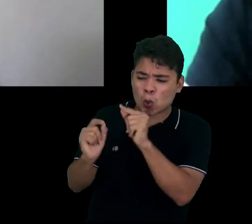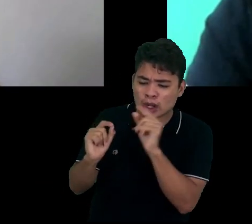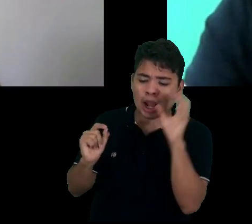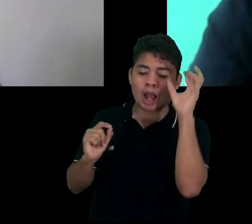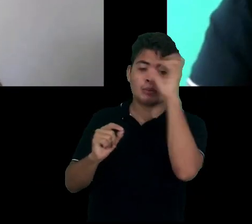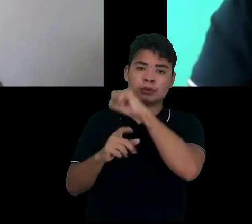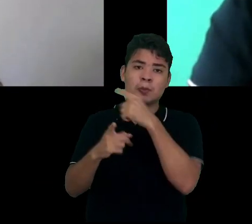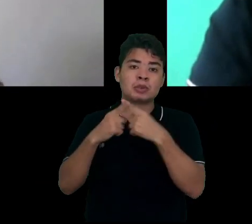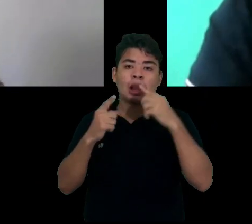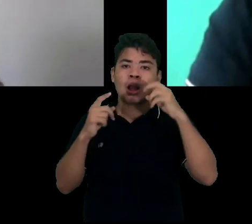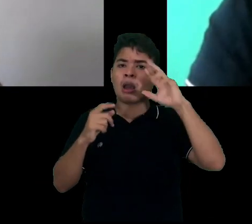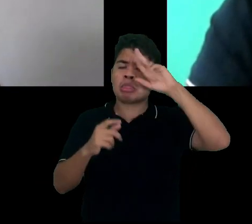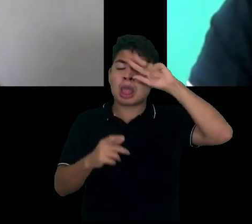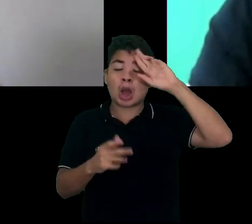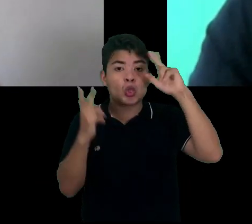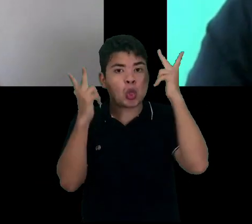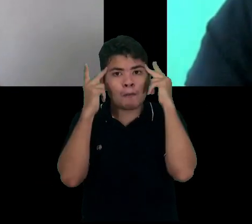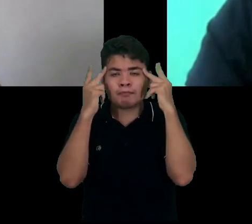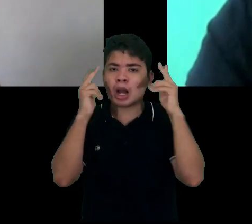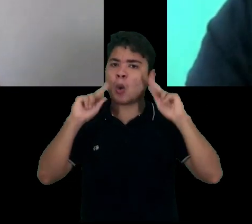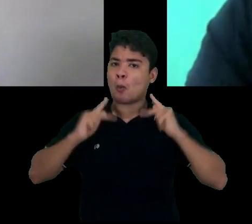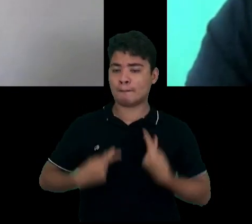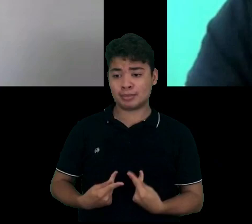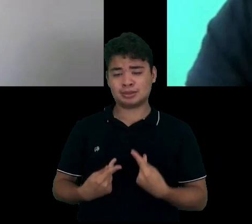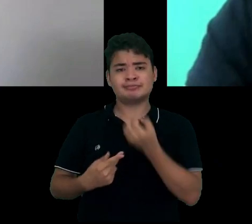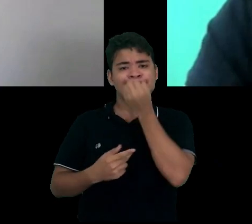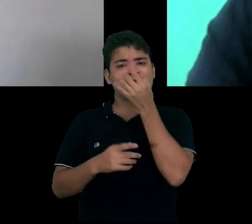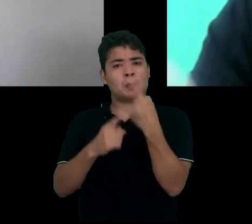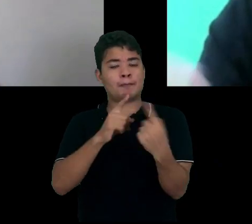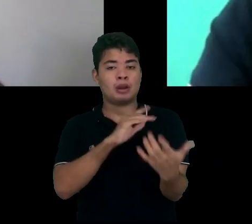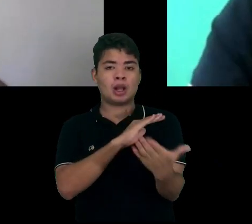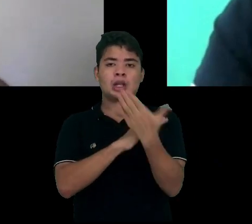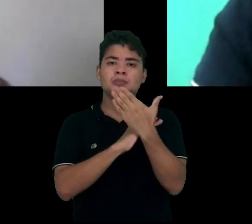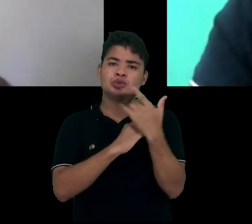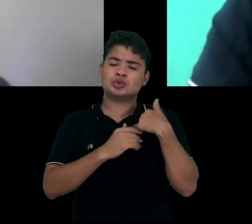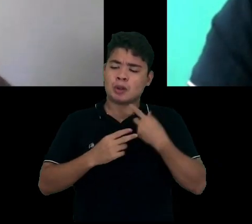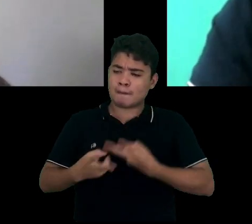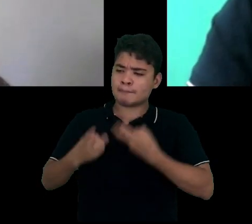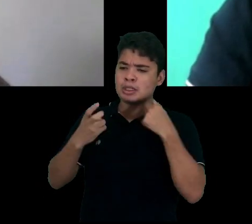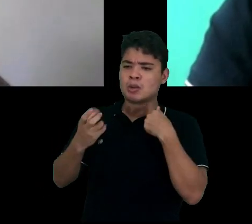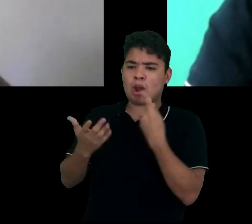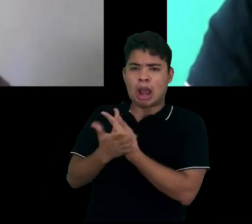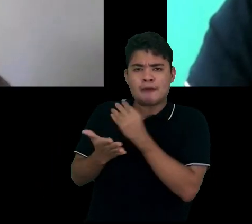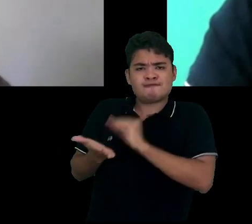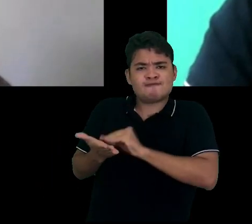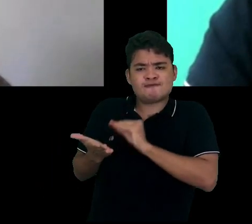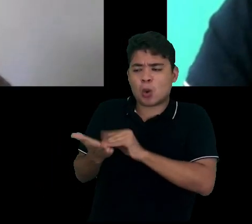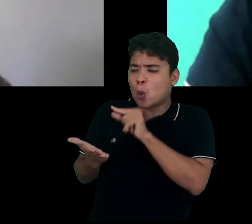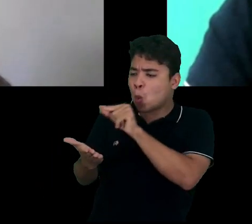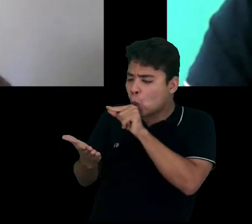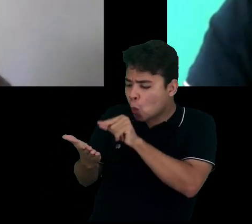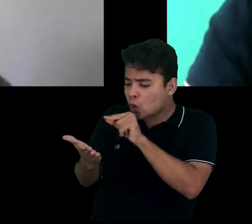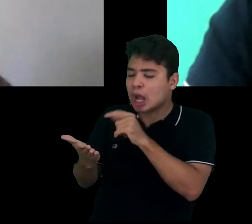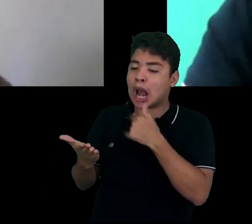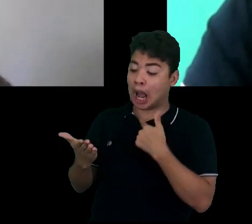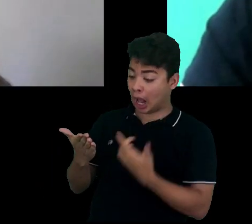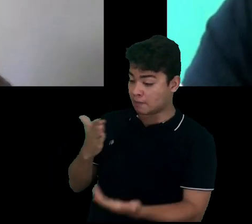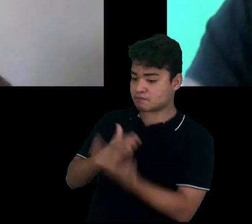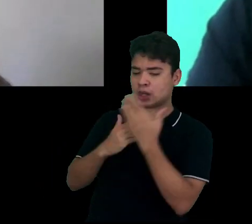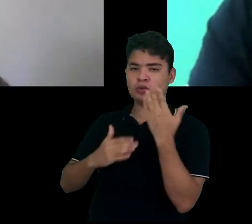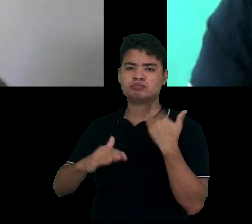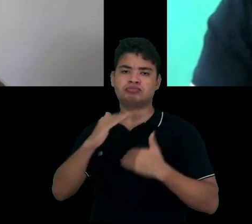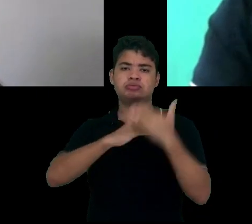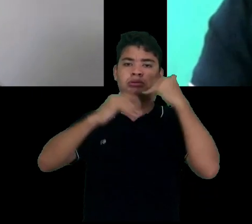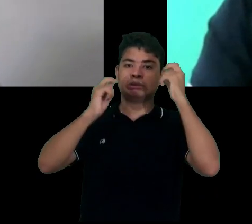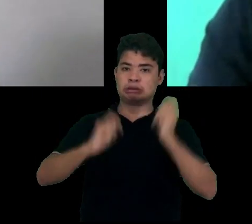é humano e é até bom, porque quando a gente erra, a gente percebe onde precisa melhorar. Então,